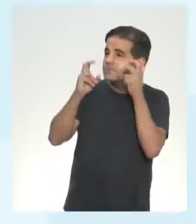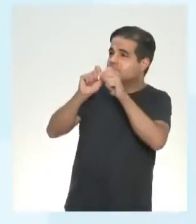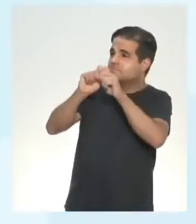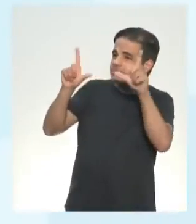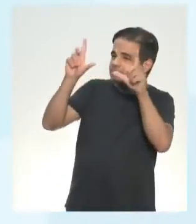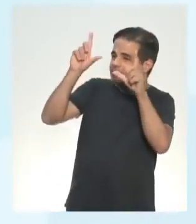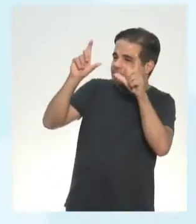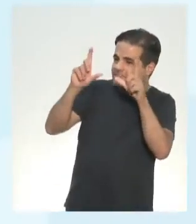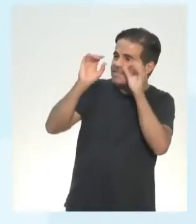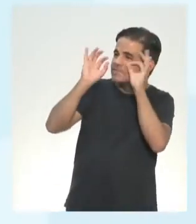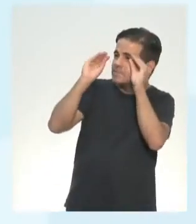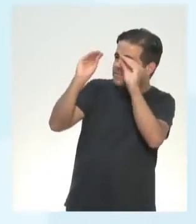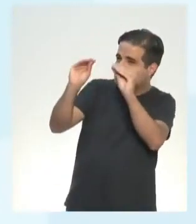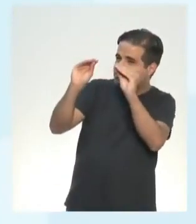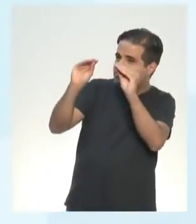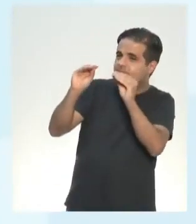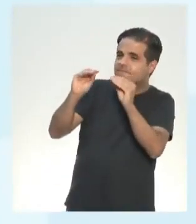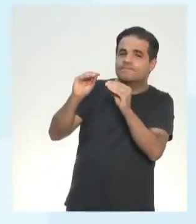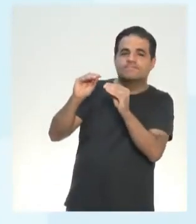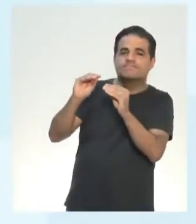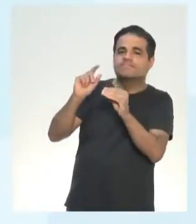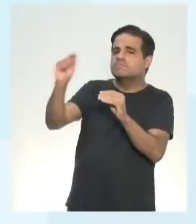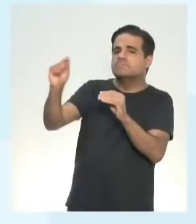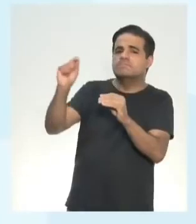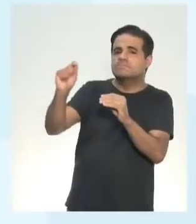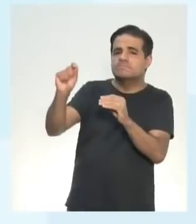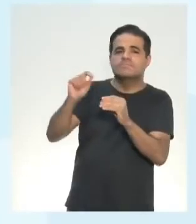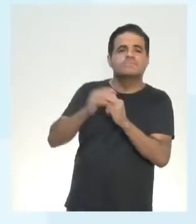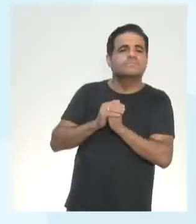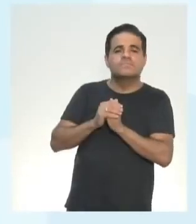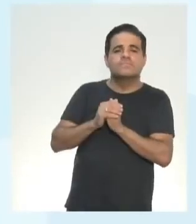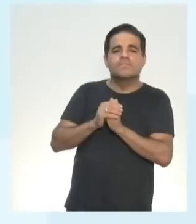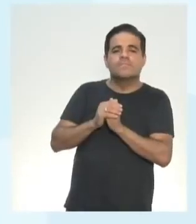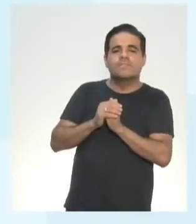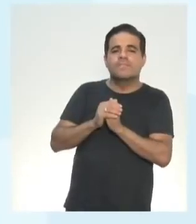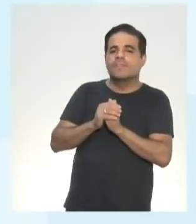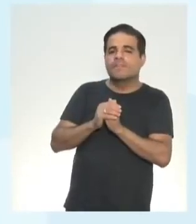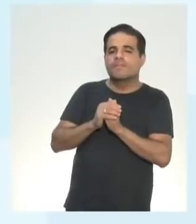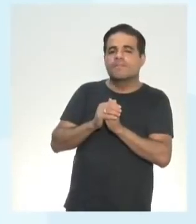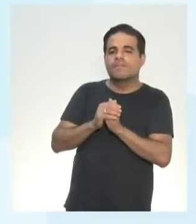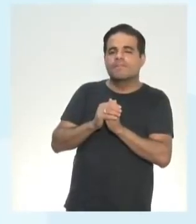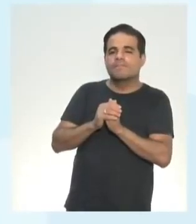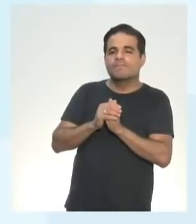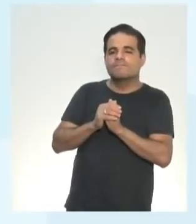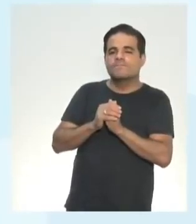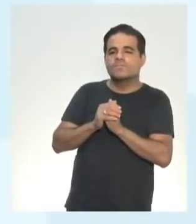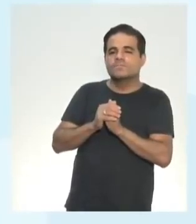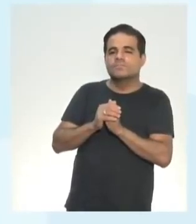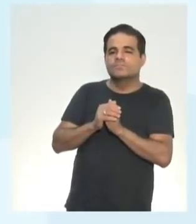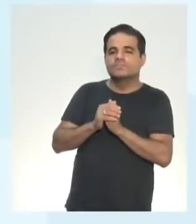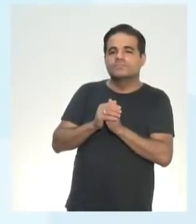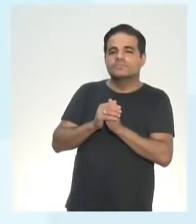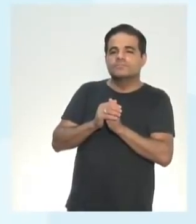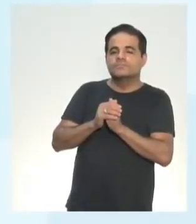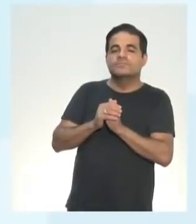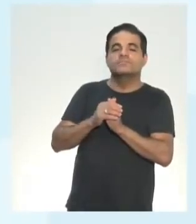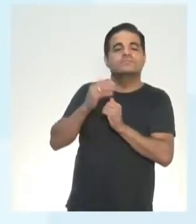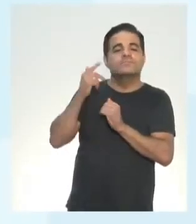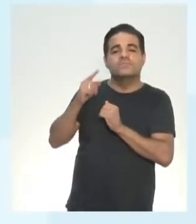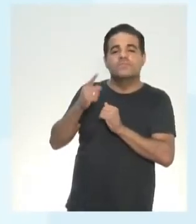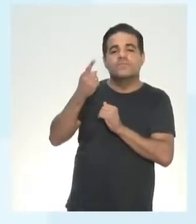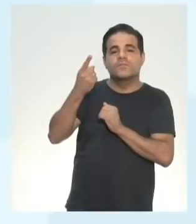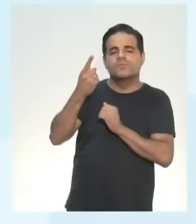os alunos. Vamos lá, autorretrato, de Gustave Colbert. Cerca de